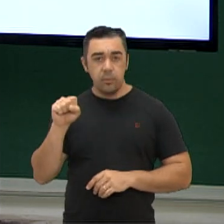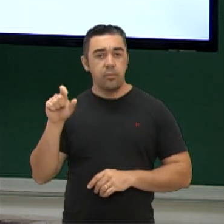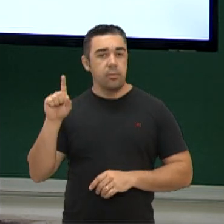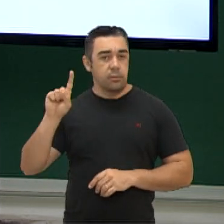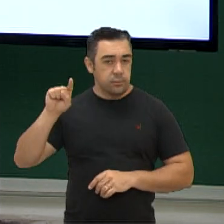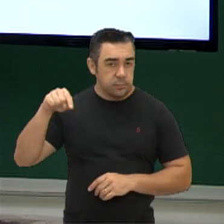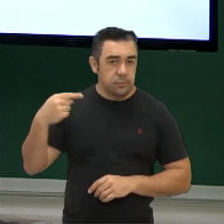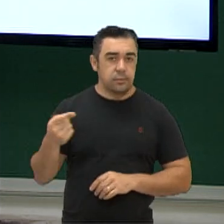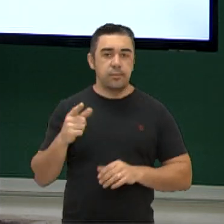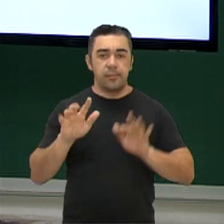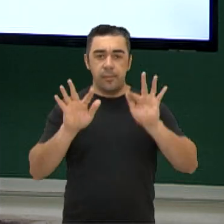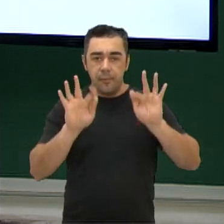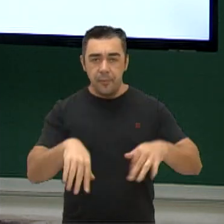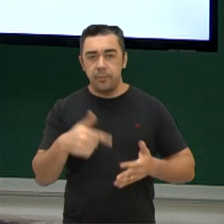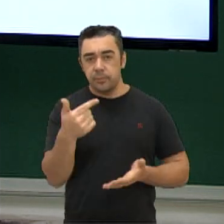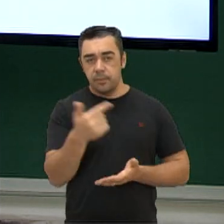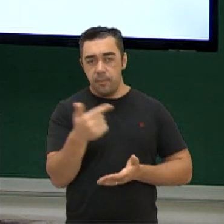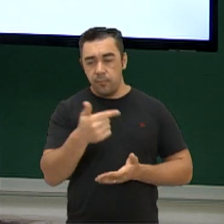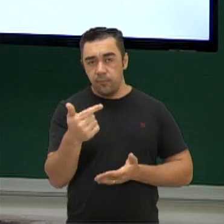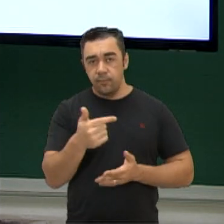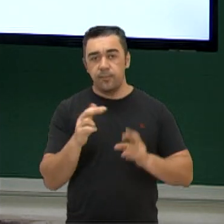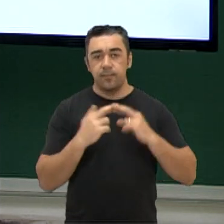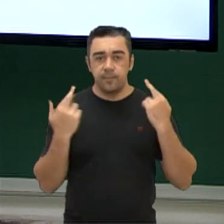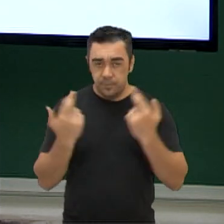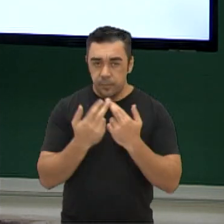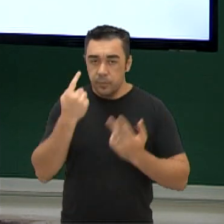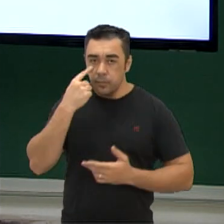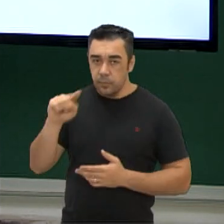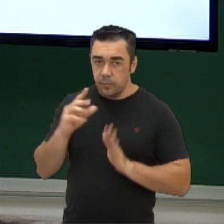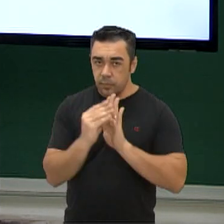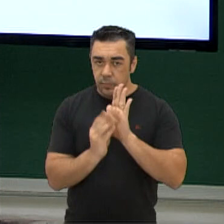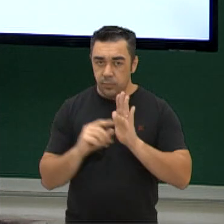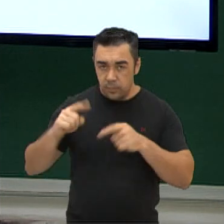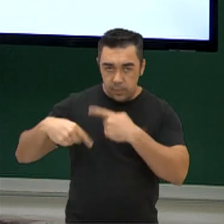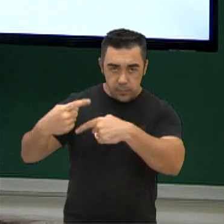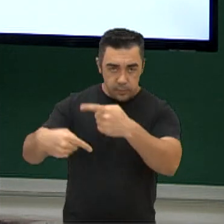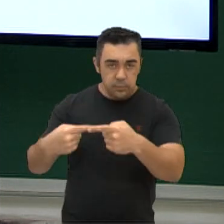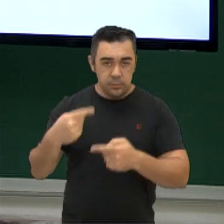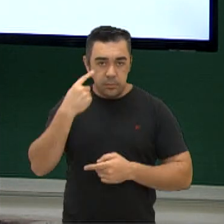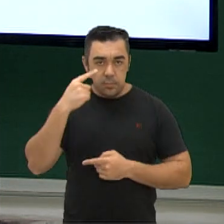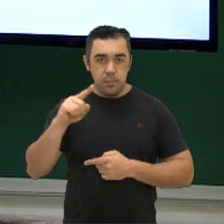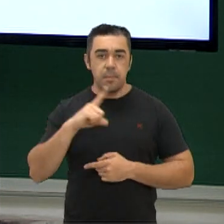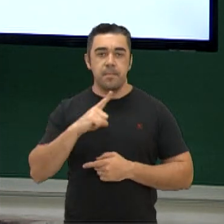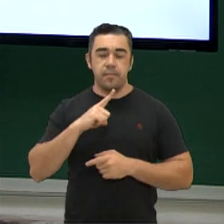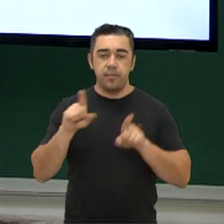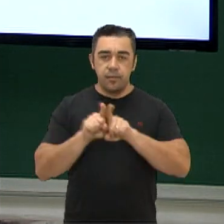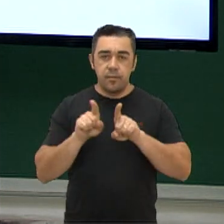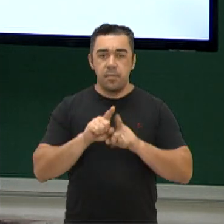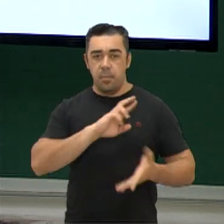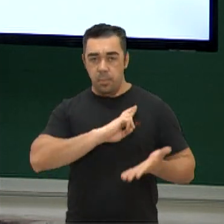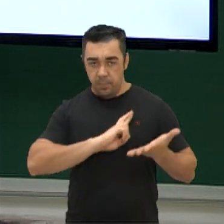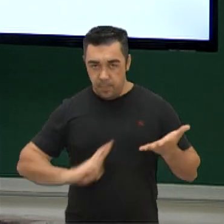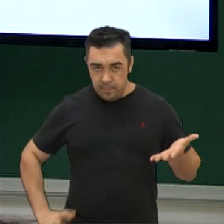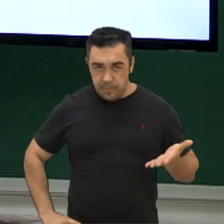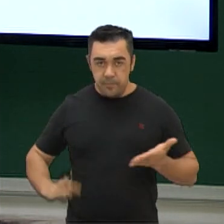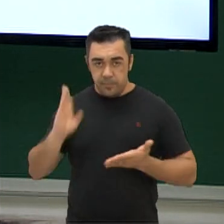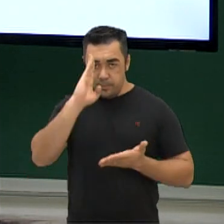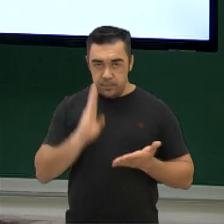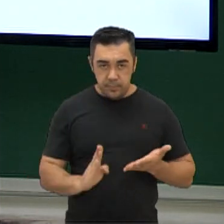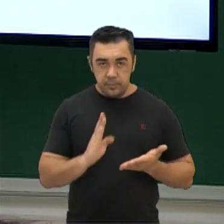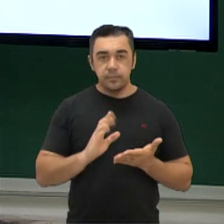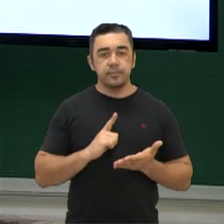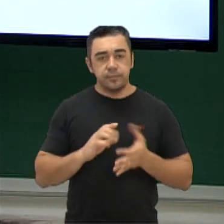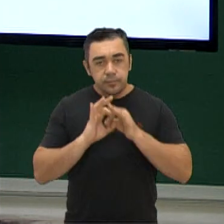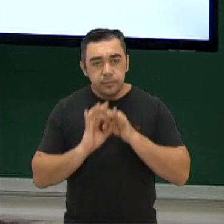pouco antes da queda do Segundo Reinado, que é um conteúdo que a gente vai ver um pouquinho mais para frente, a proclamação da República, ela foi abolida